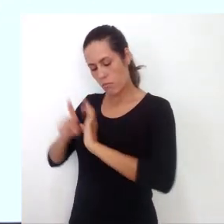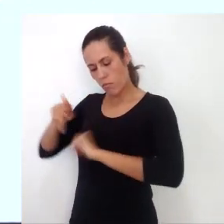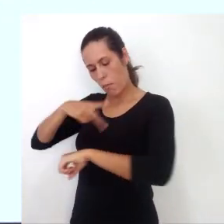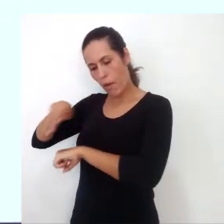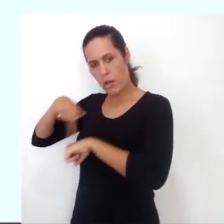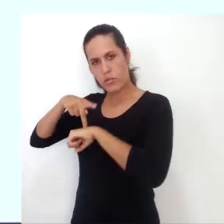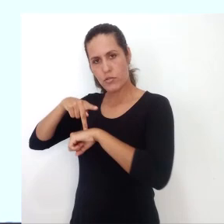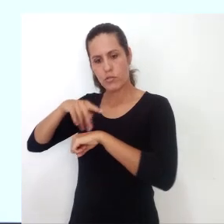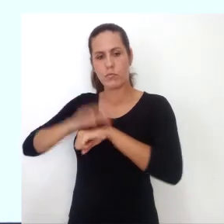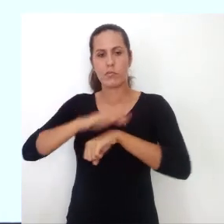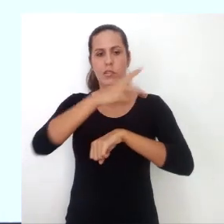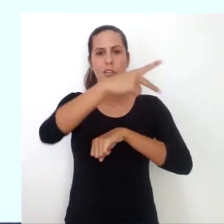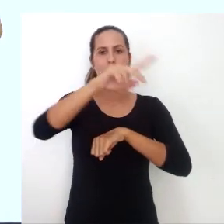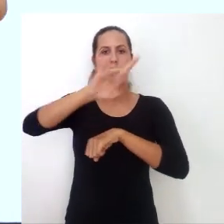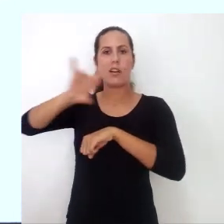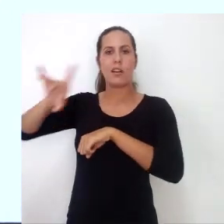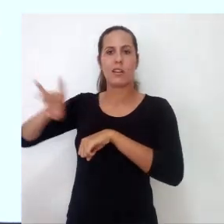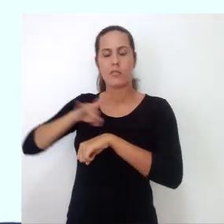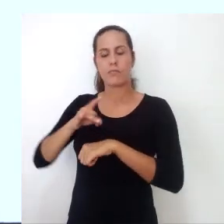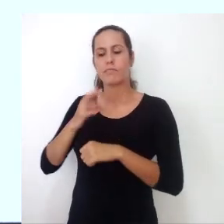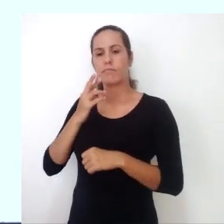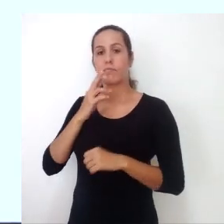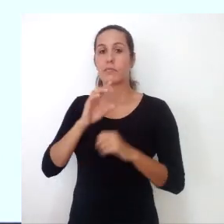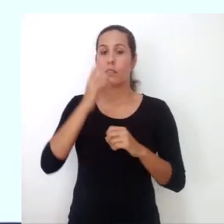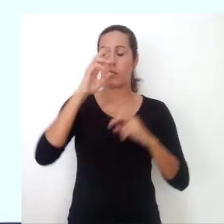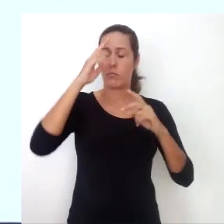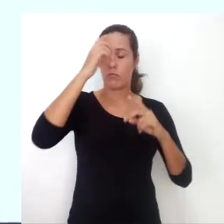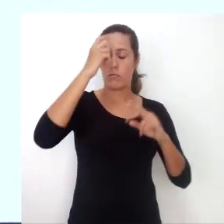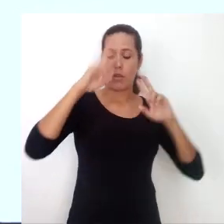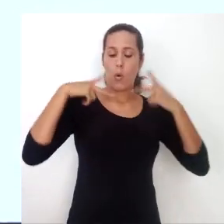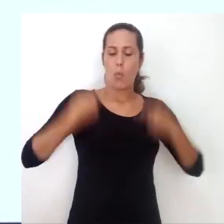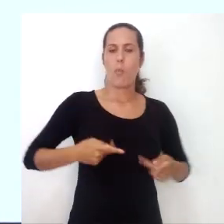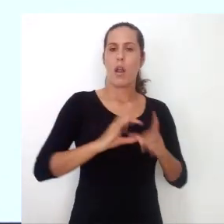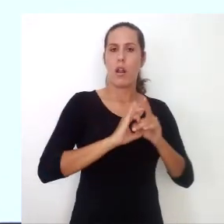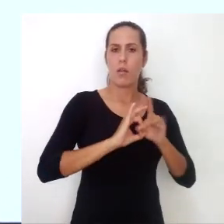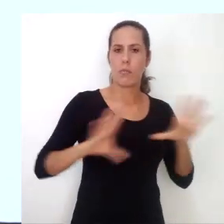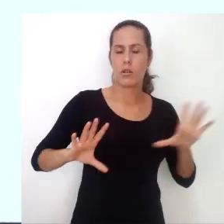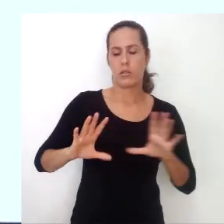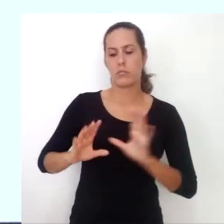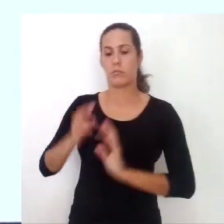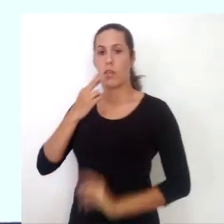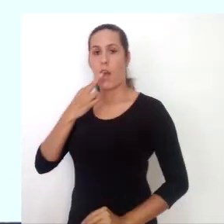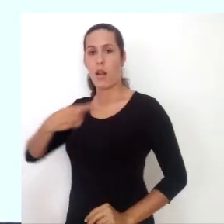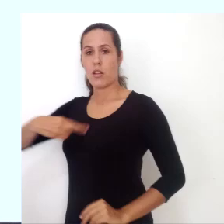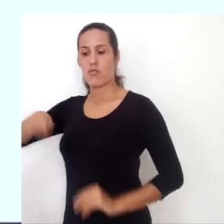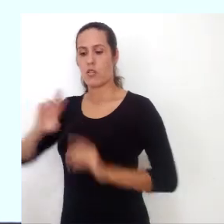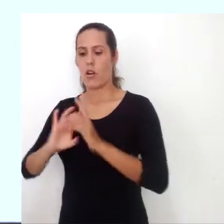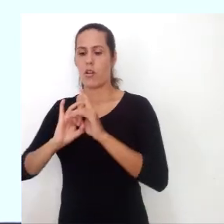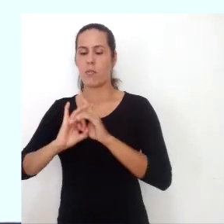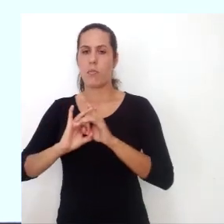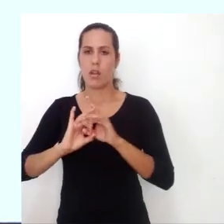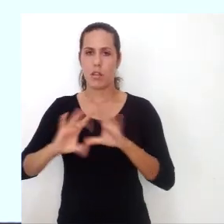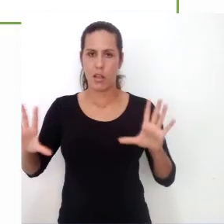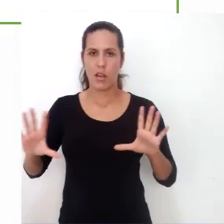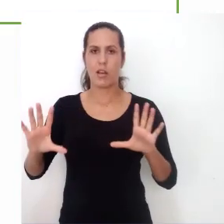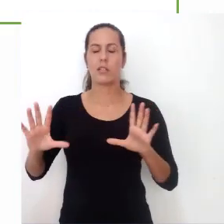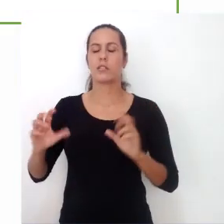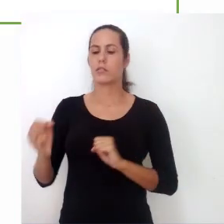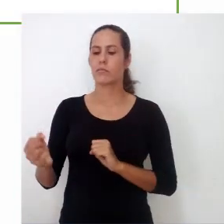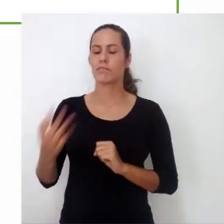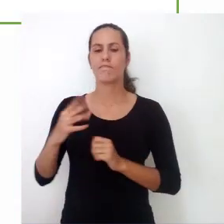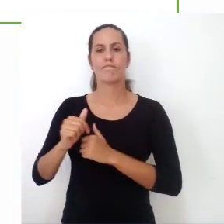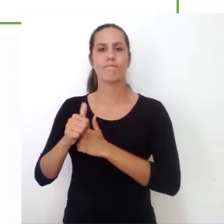humano, a liberdade humana, a liberdade religiosa que nós iremos observar. Nós temos aqui